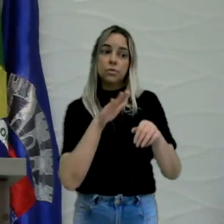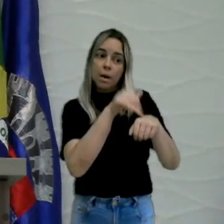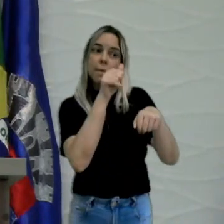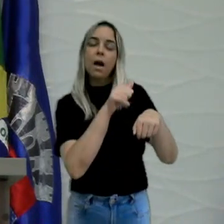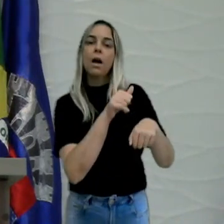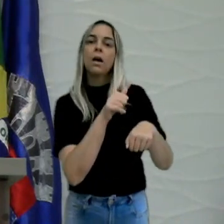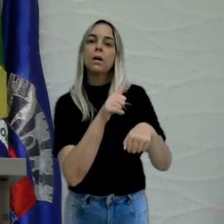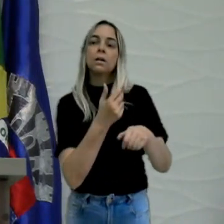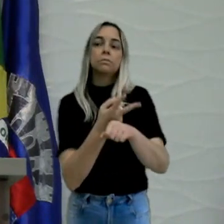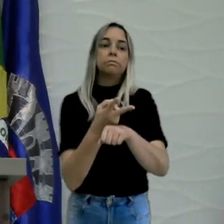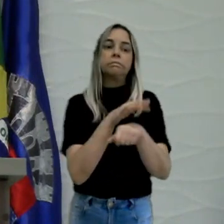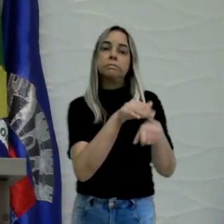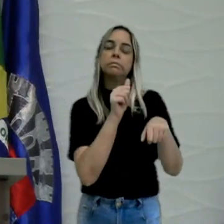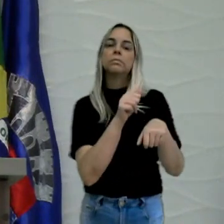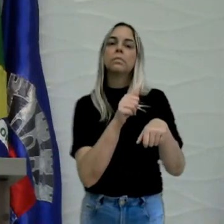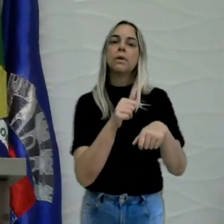Público.